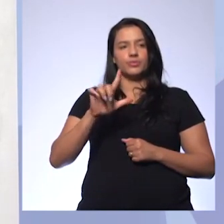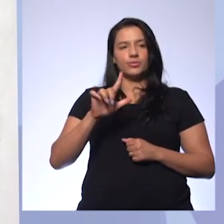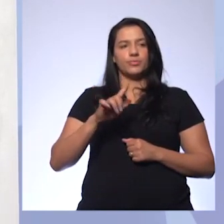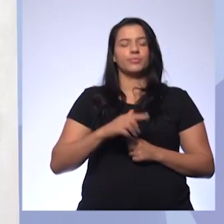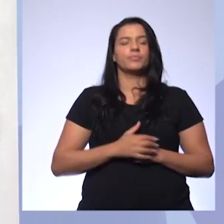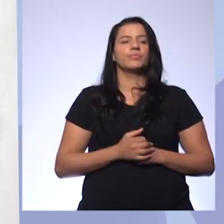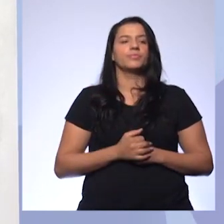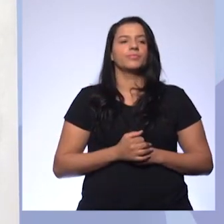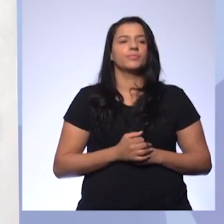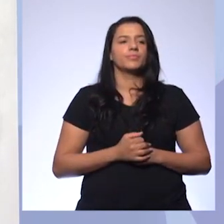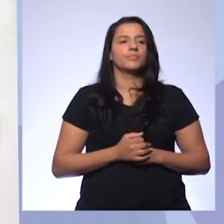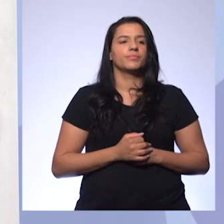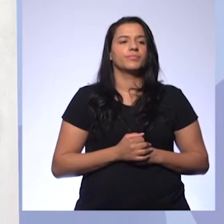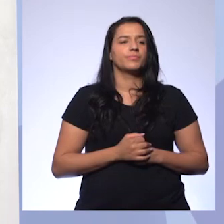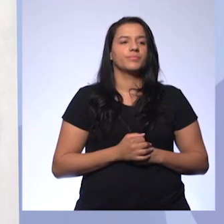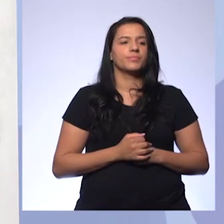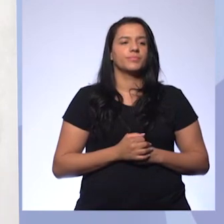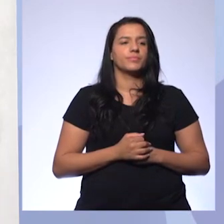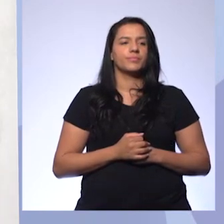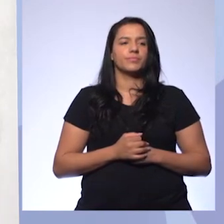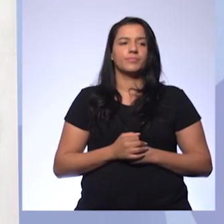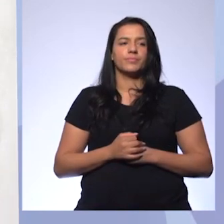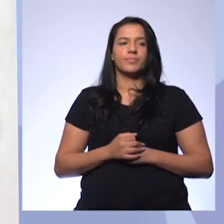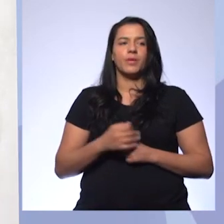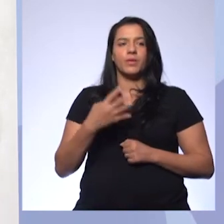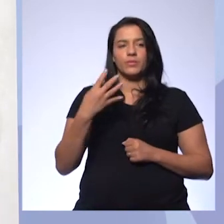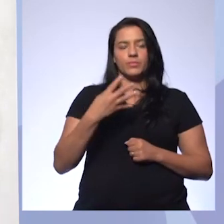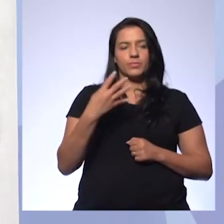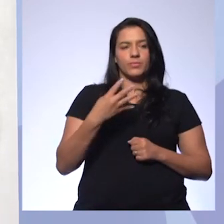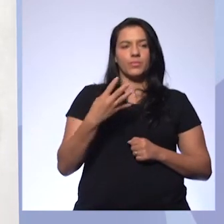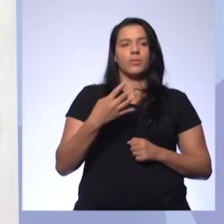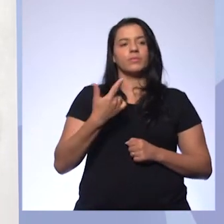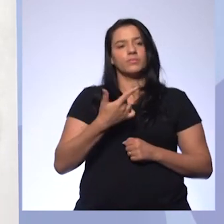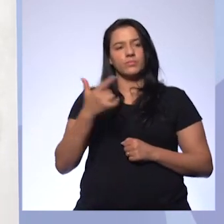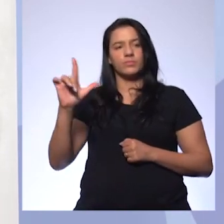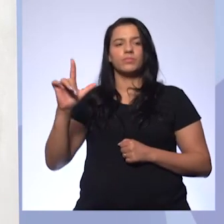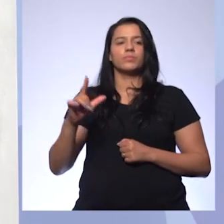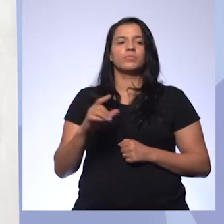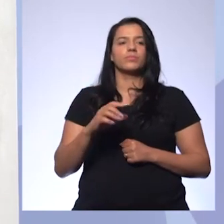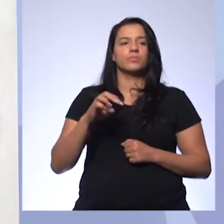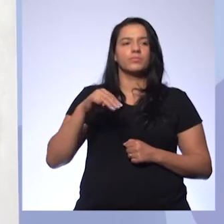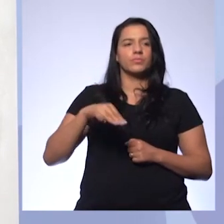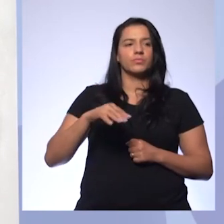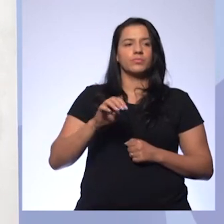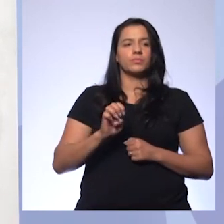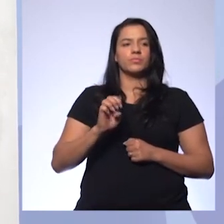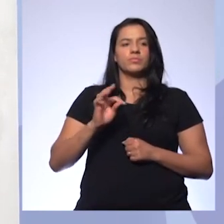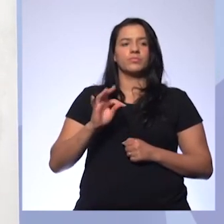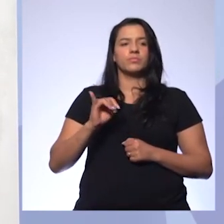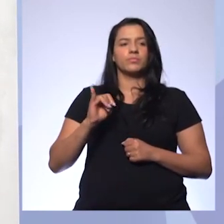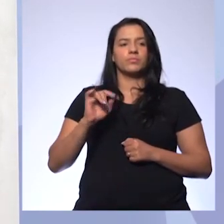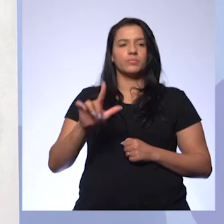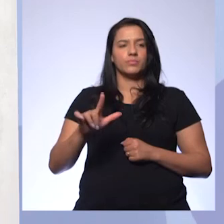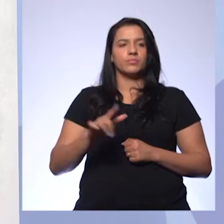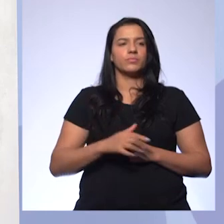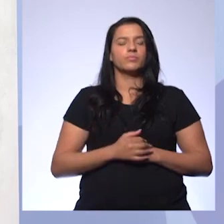CH3, que é o metil que nós vimos na aula anterior. No carbono 4, tem um outro metil. Tudo bem?